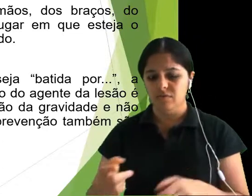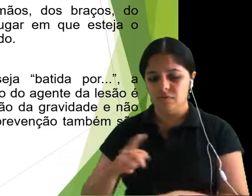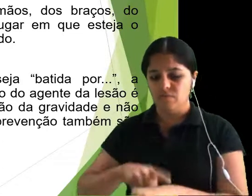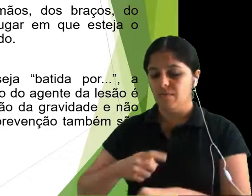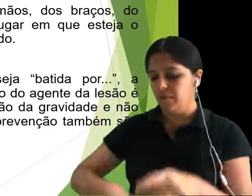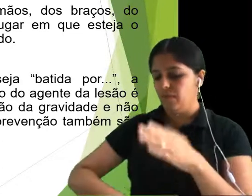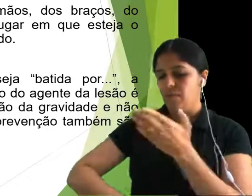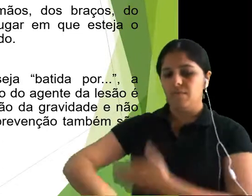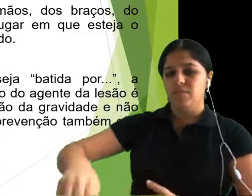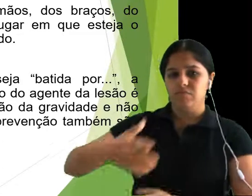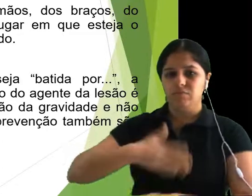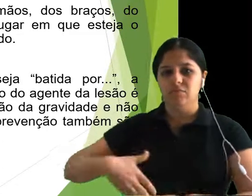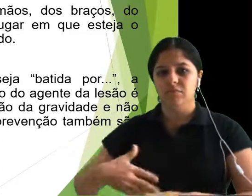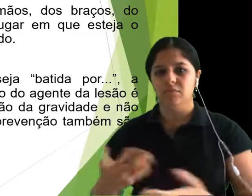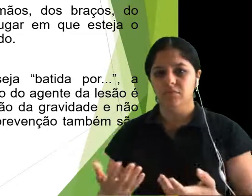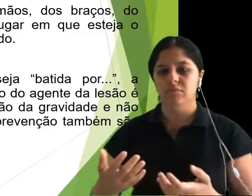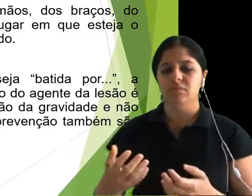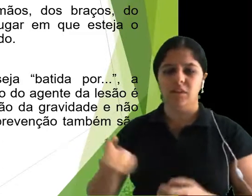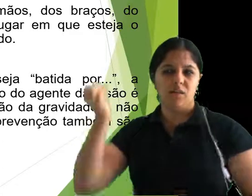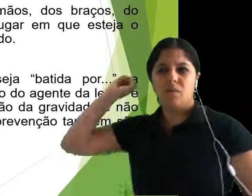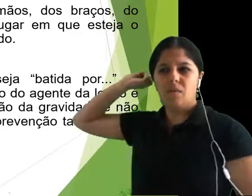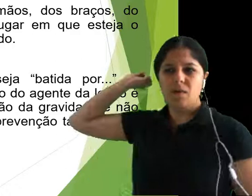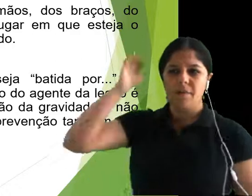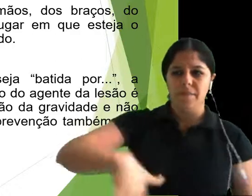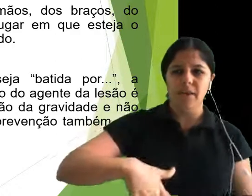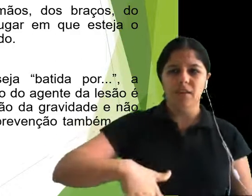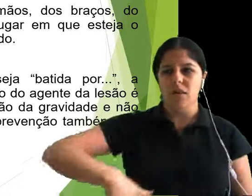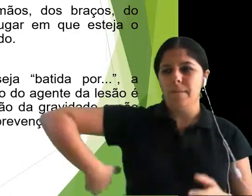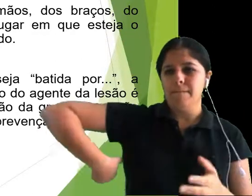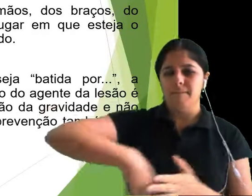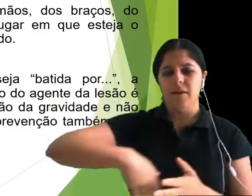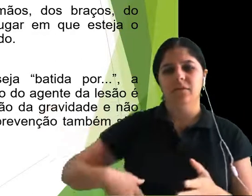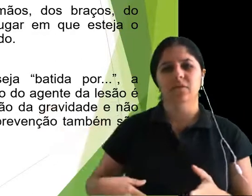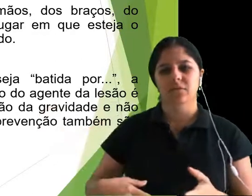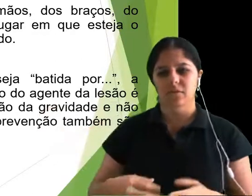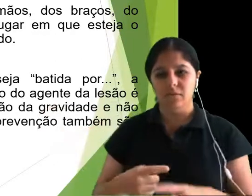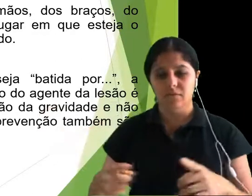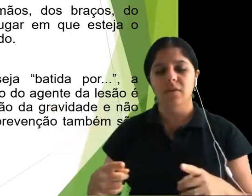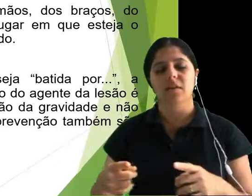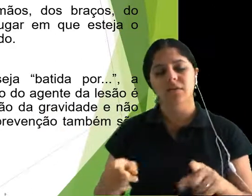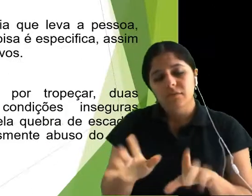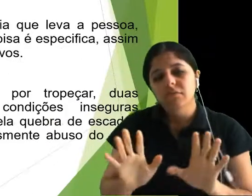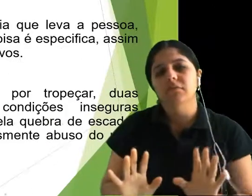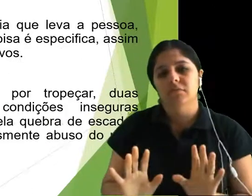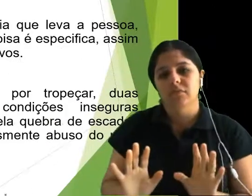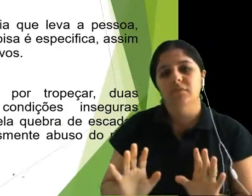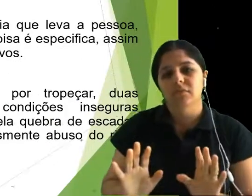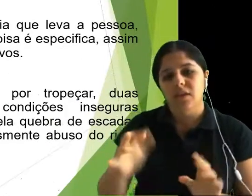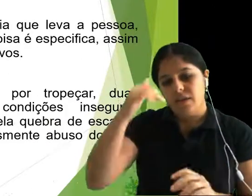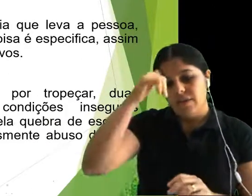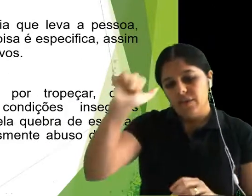da gravidade, não por um arremesso e não por uma batida. Tá bom? Então, por isso que as medidas de prevenção também vão ser bem